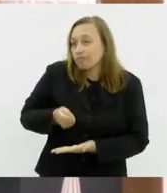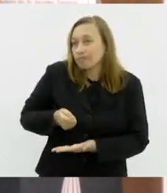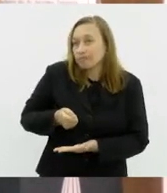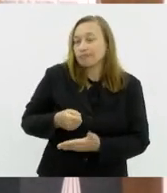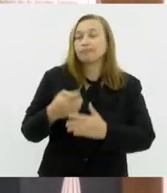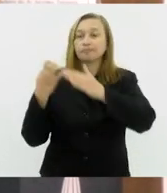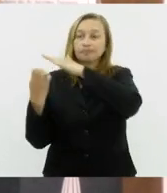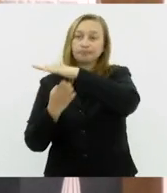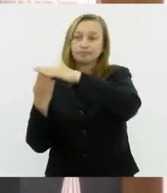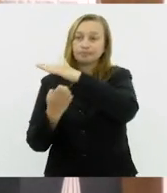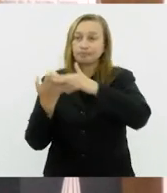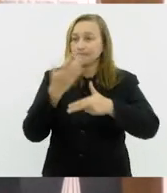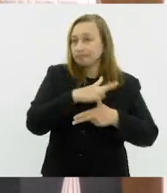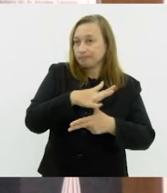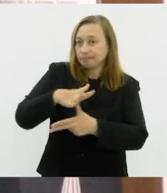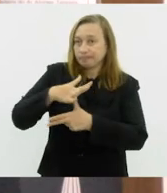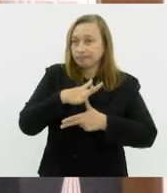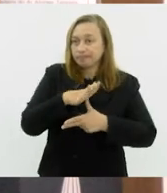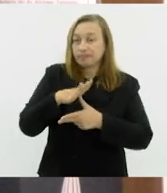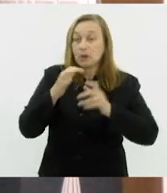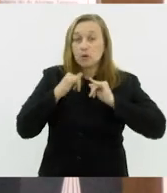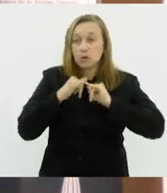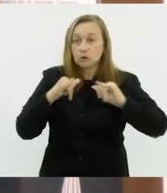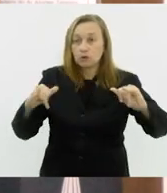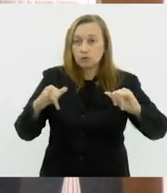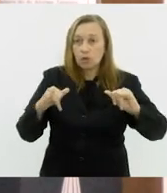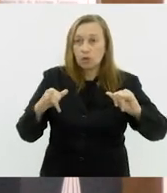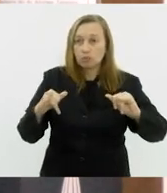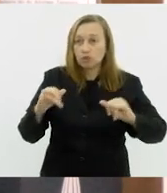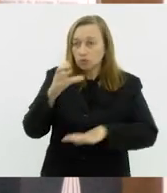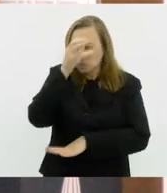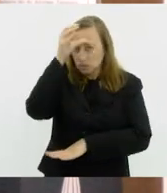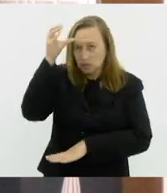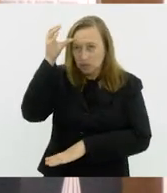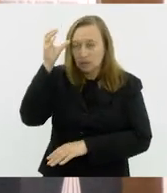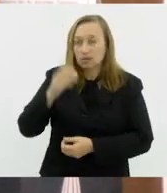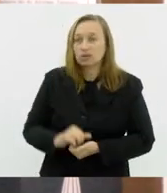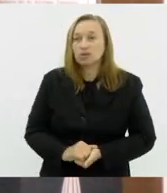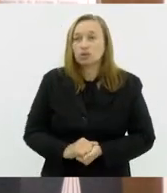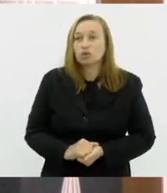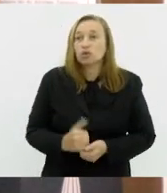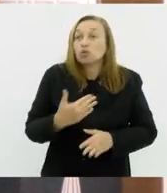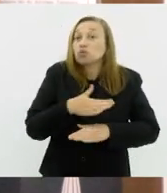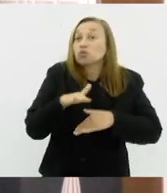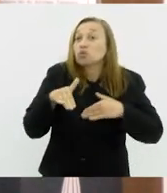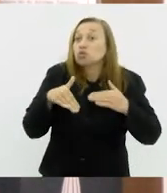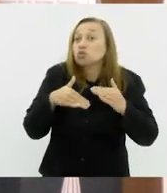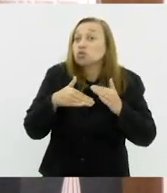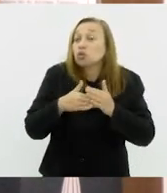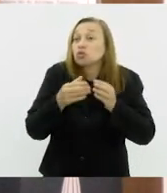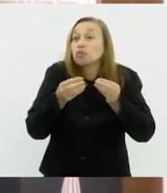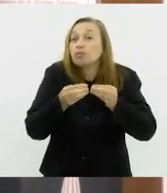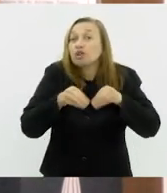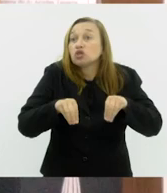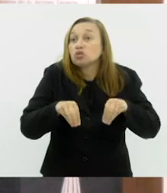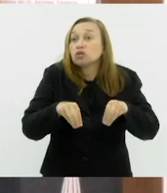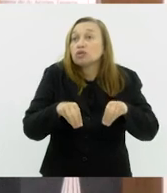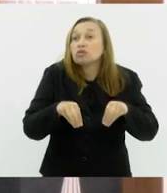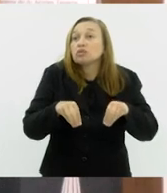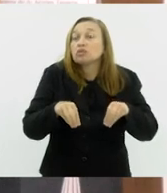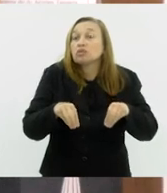companhias de helicópteros informem os seus clientes de todo o dano que aquele